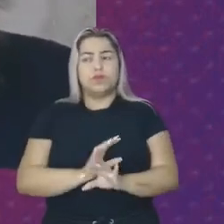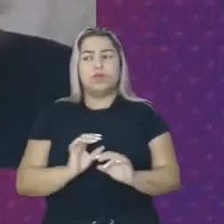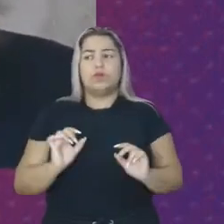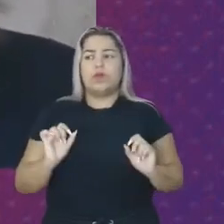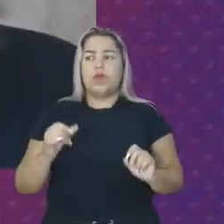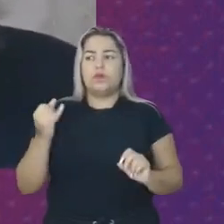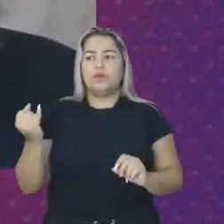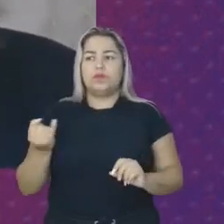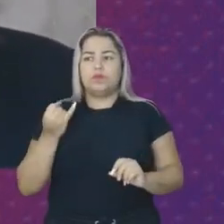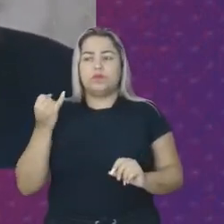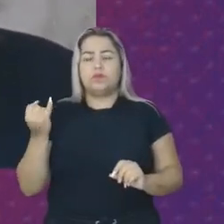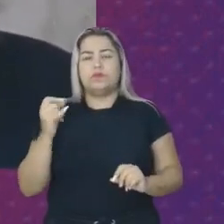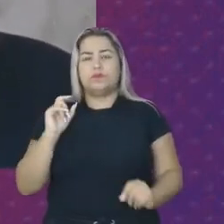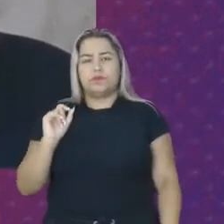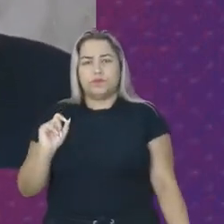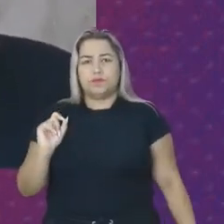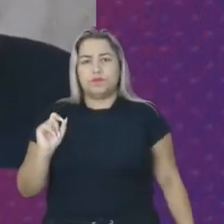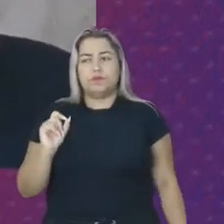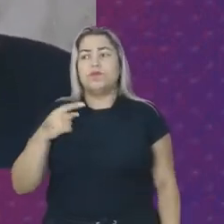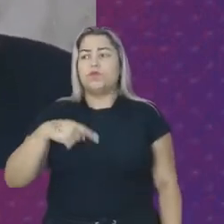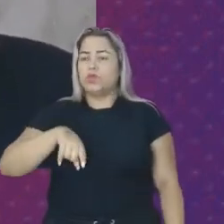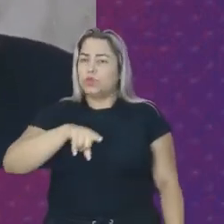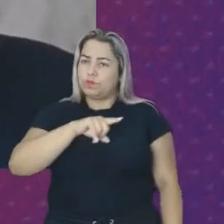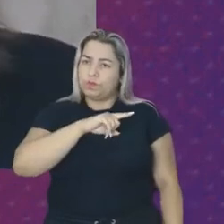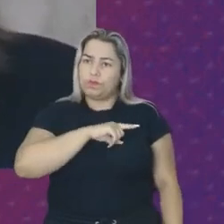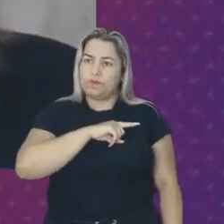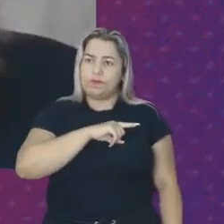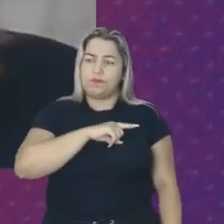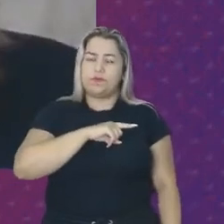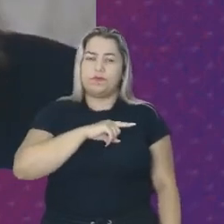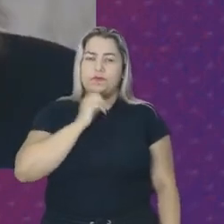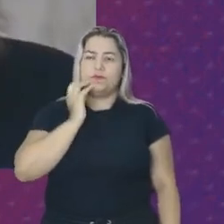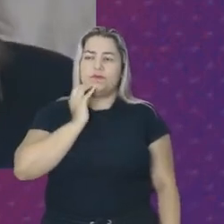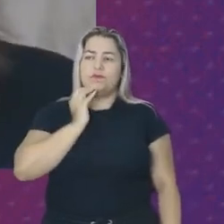é importante nós